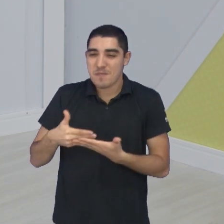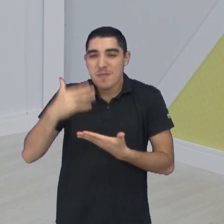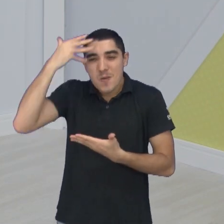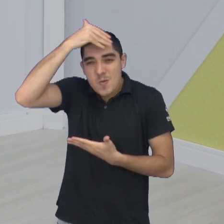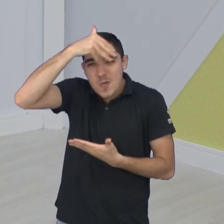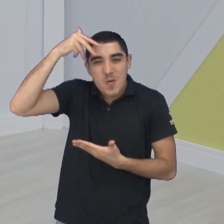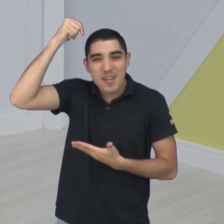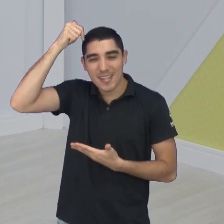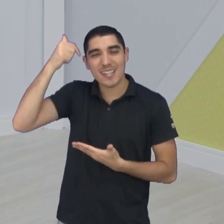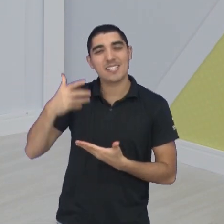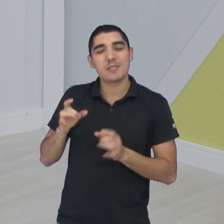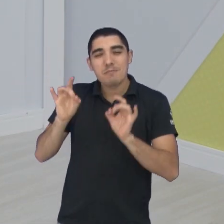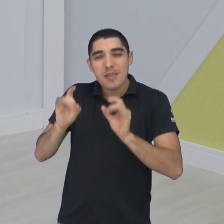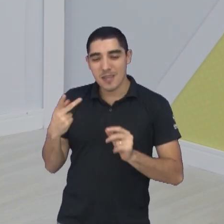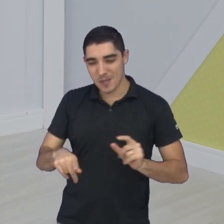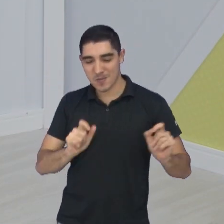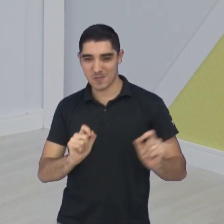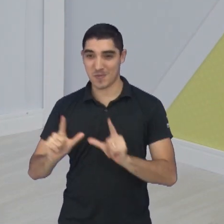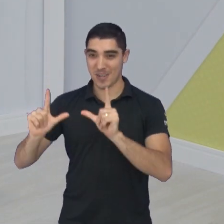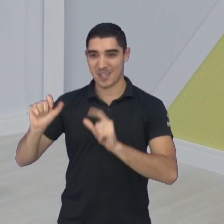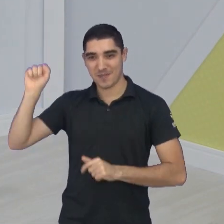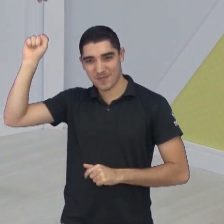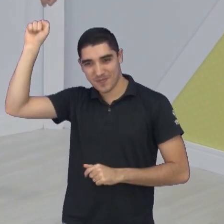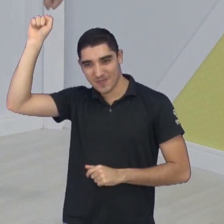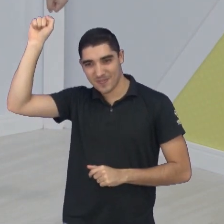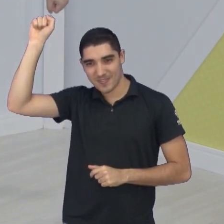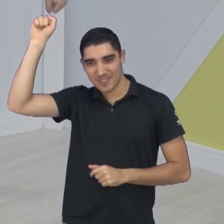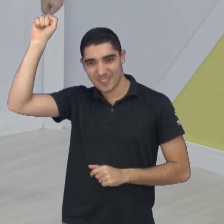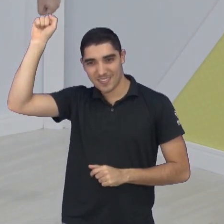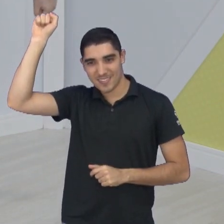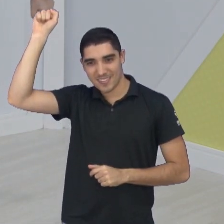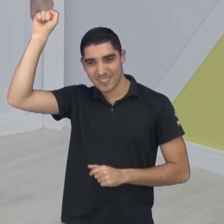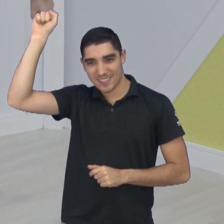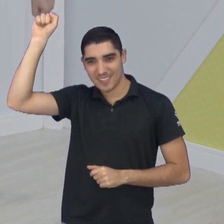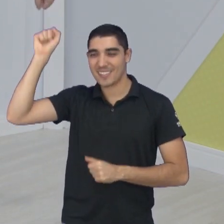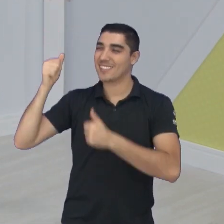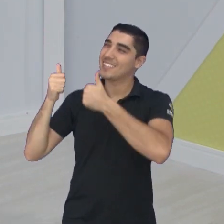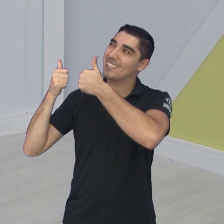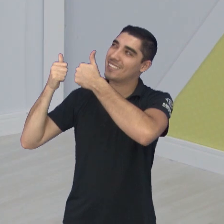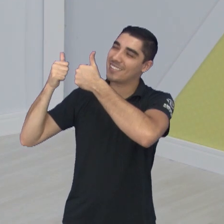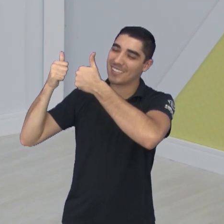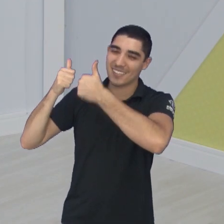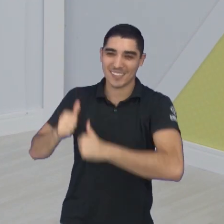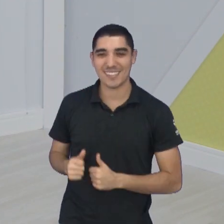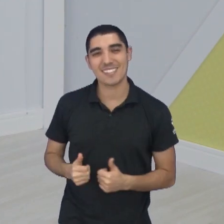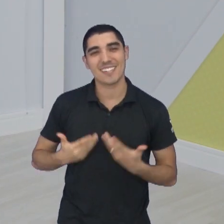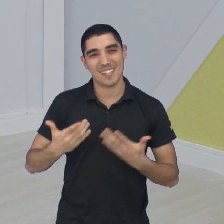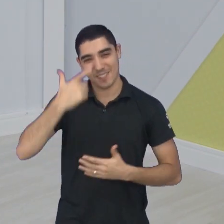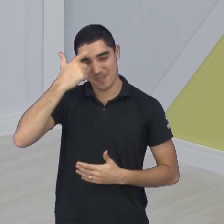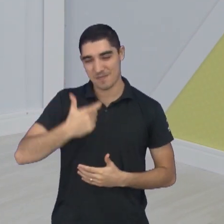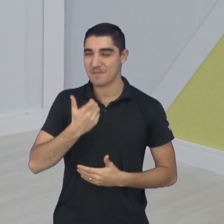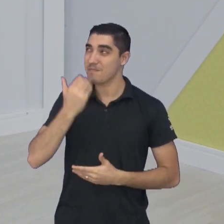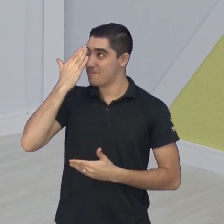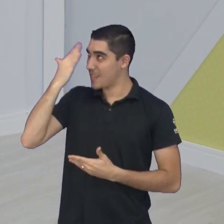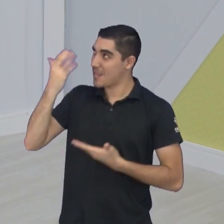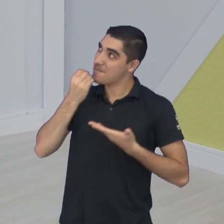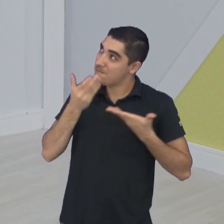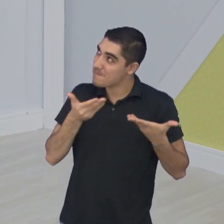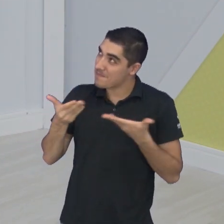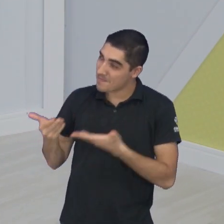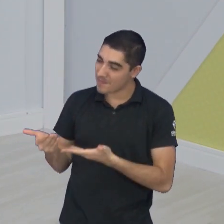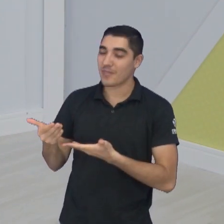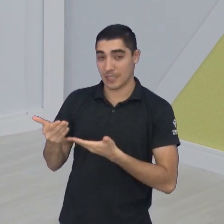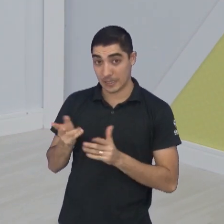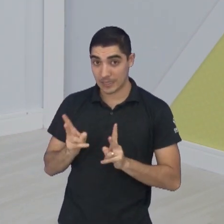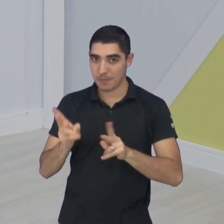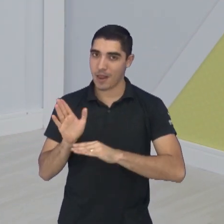Lorenzo. Lorenzo, que é o mascotinho do Hora do Esporte. Luizão, nosso soquinho maroto. Aê, Luizão, sempre bem-vindo e sempre levando a informação